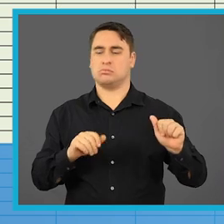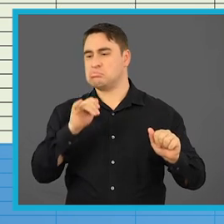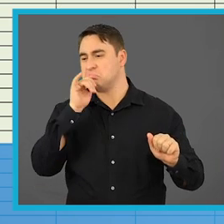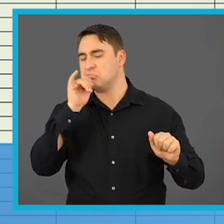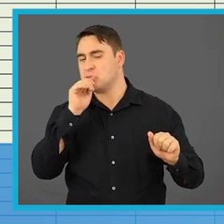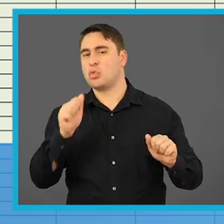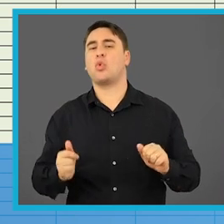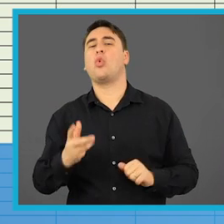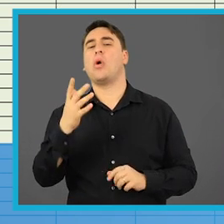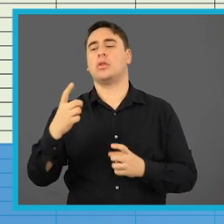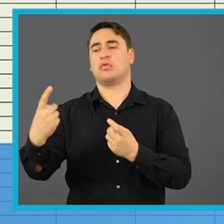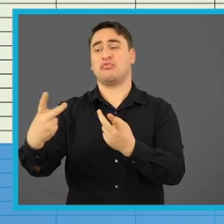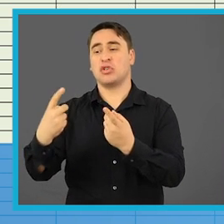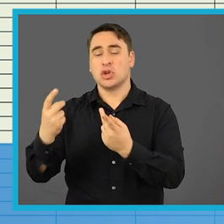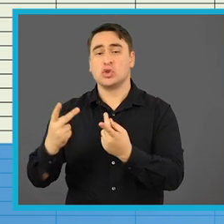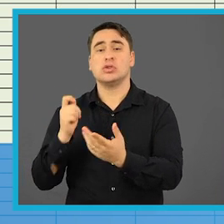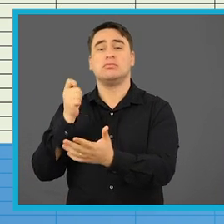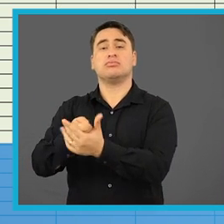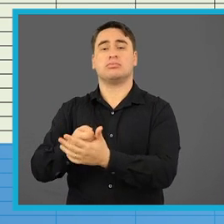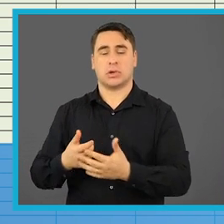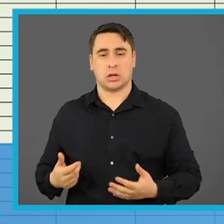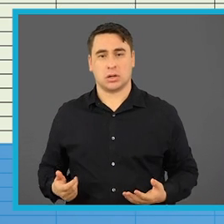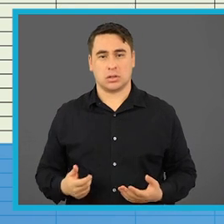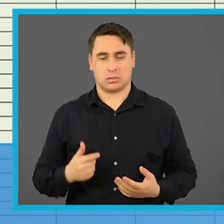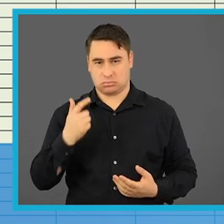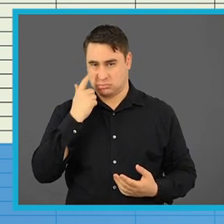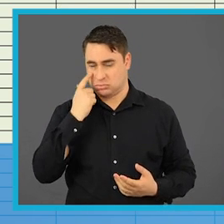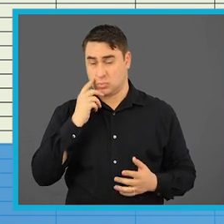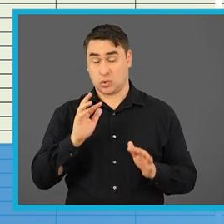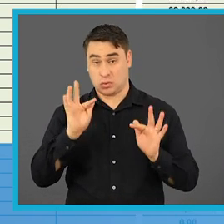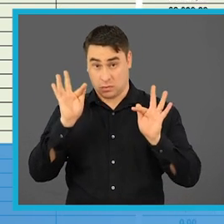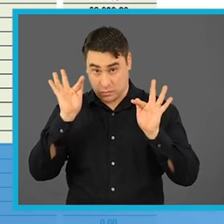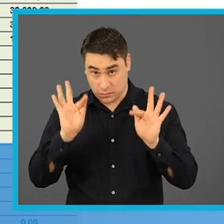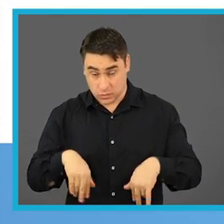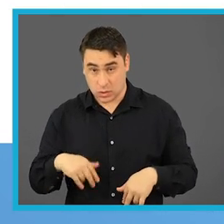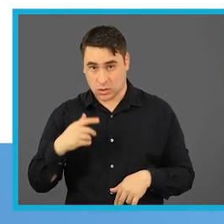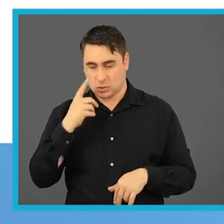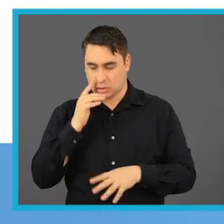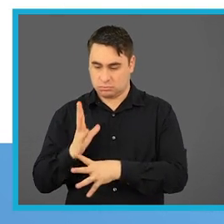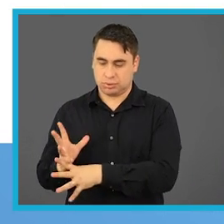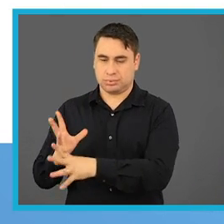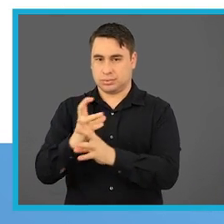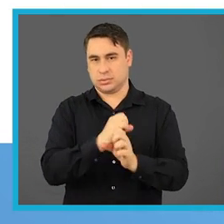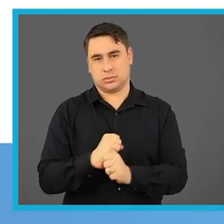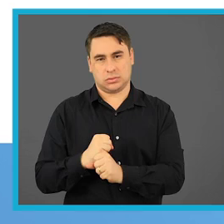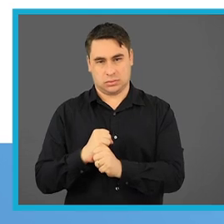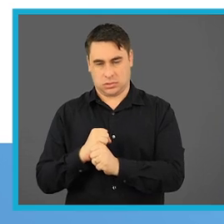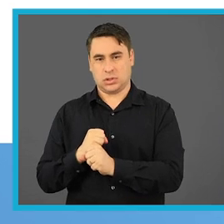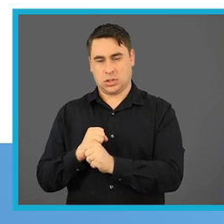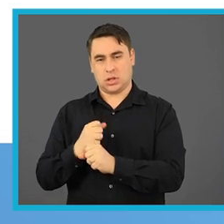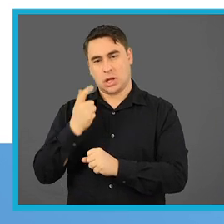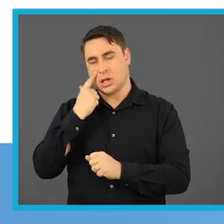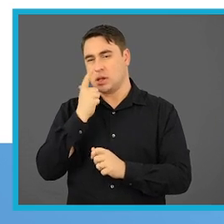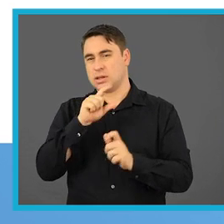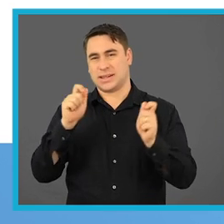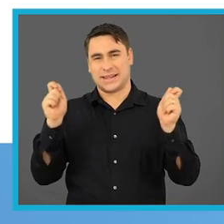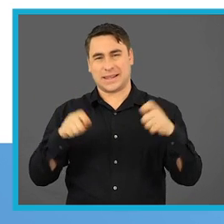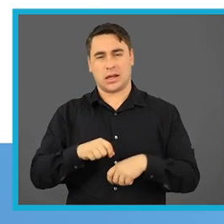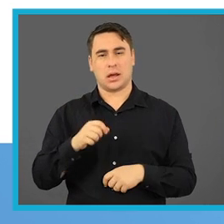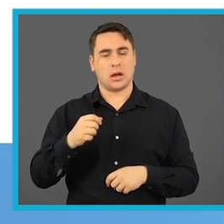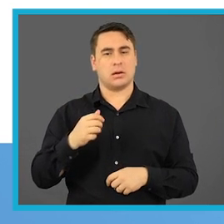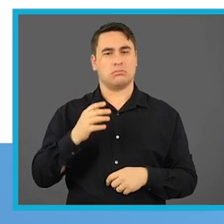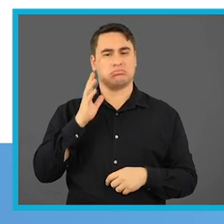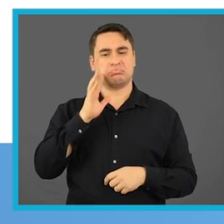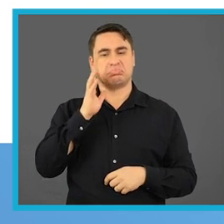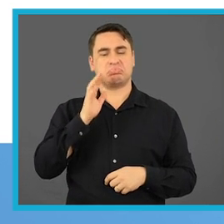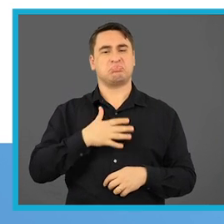eu consigo enxergar isso no resumo analítico. E no final ele dá um acumulado, né? Isso me permite uma